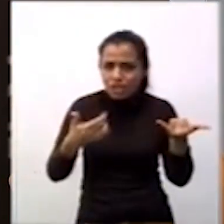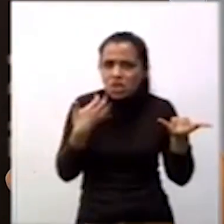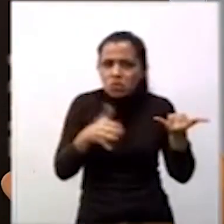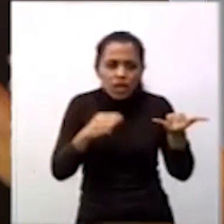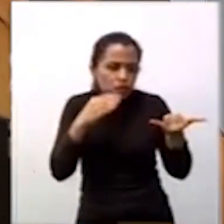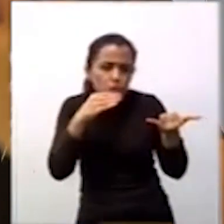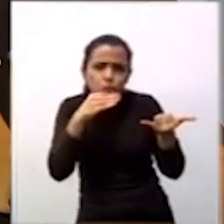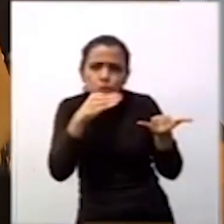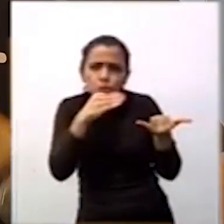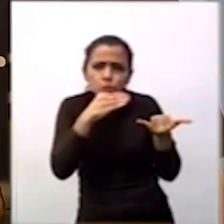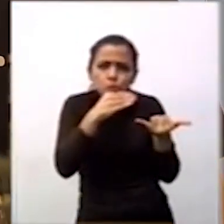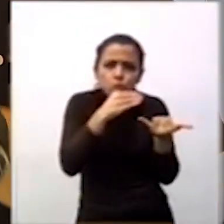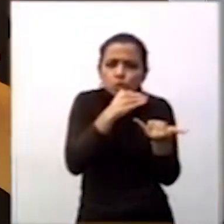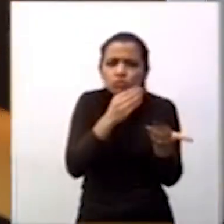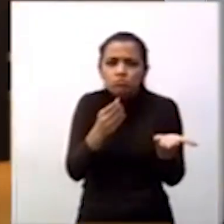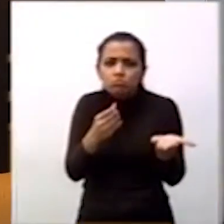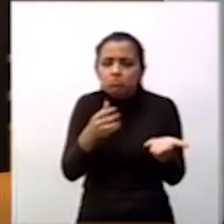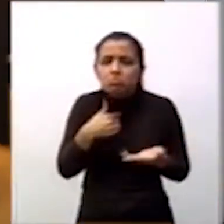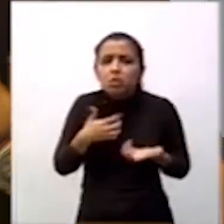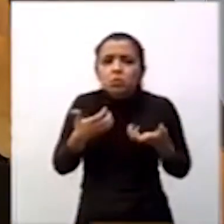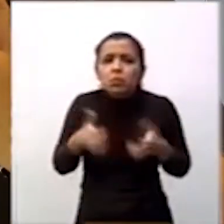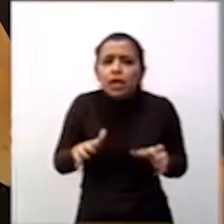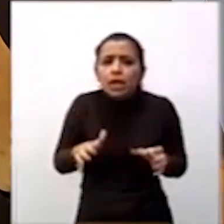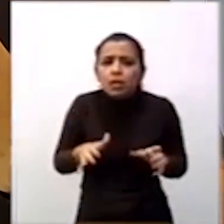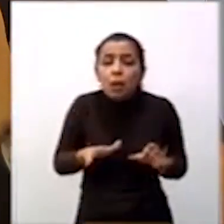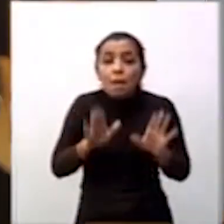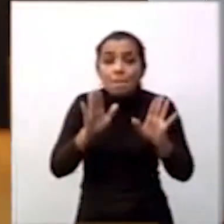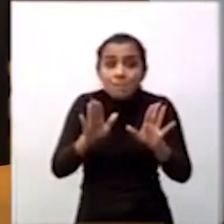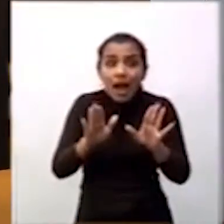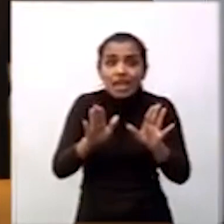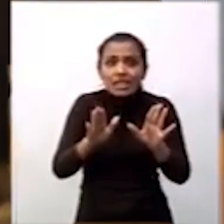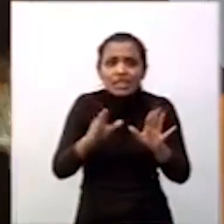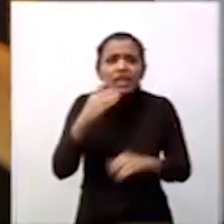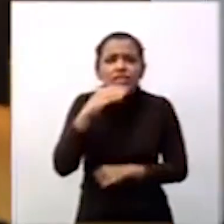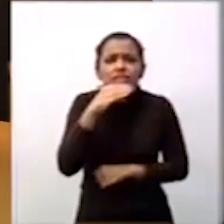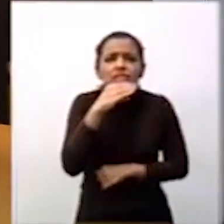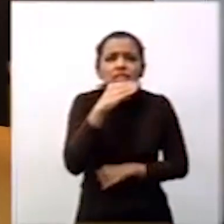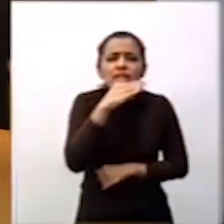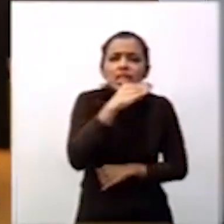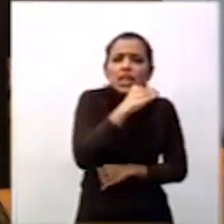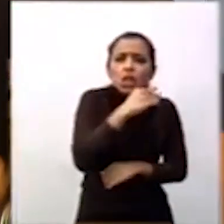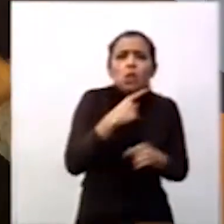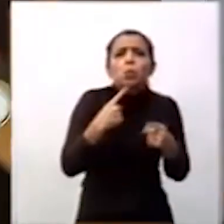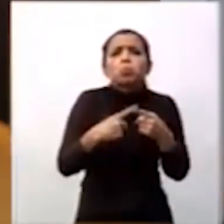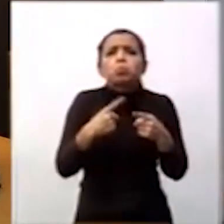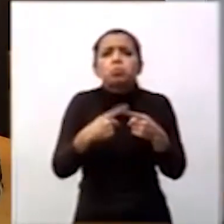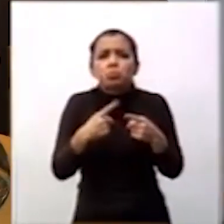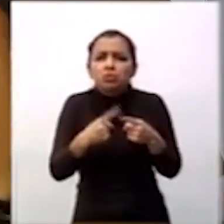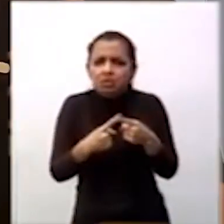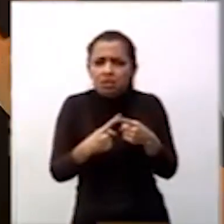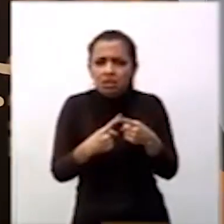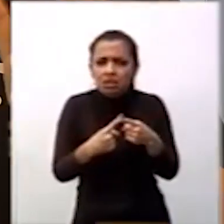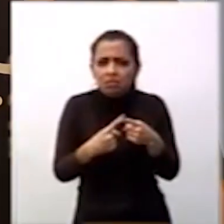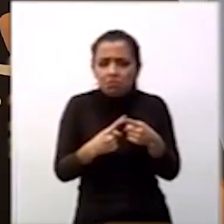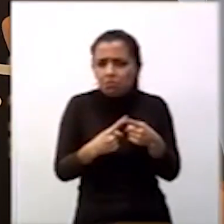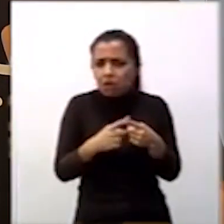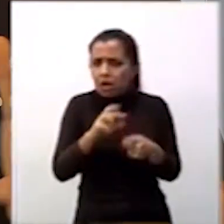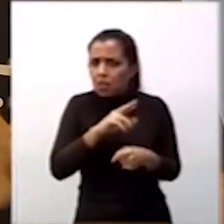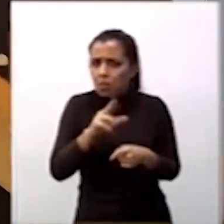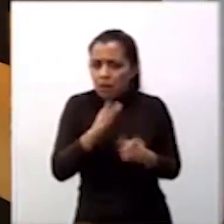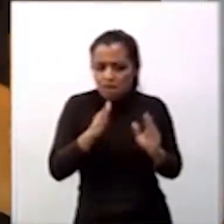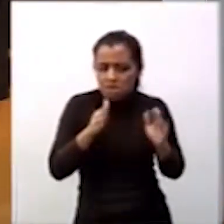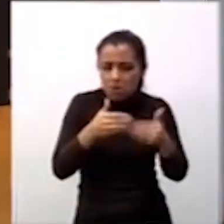aquecedor. Então, toda porção de calor que é gerado, que surge como produto da transformação da